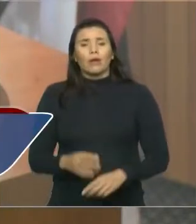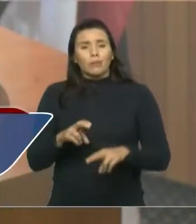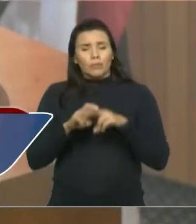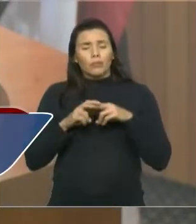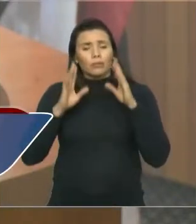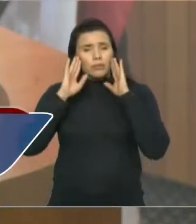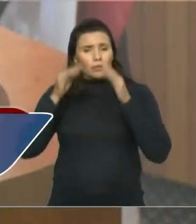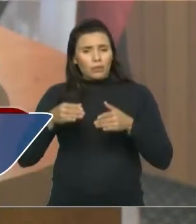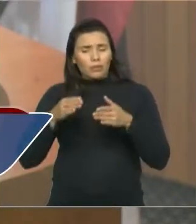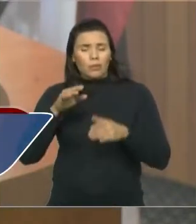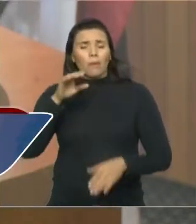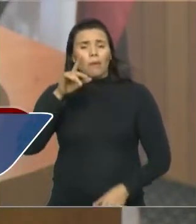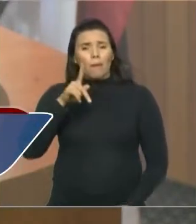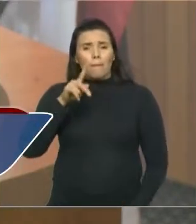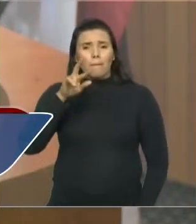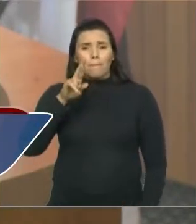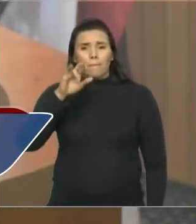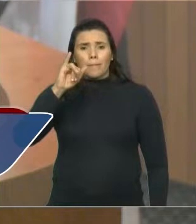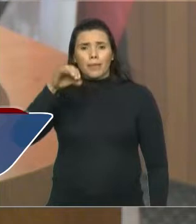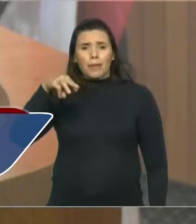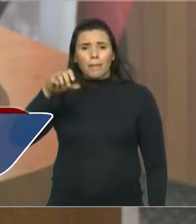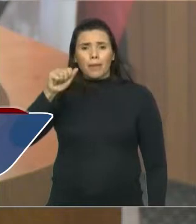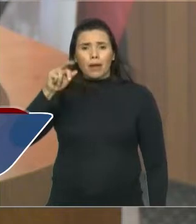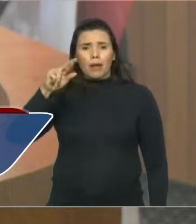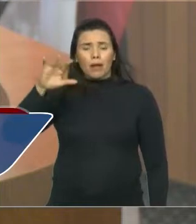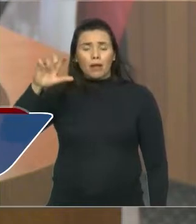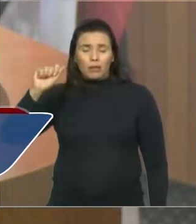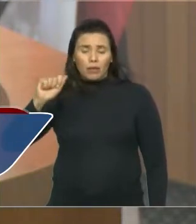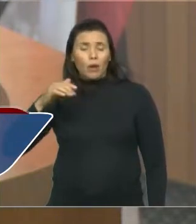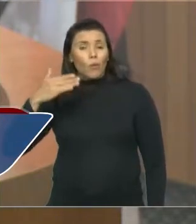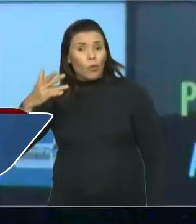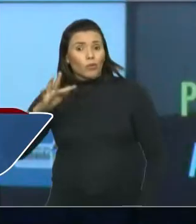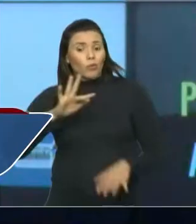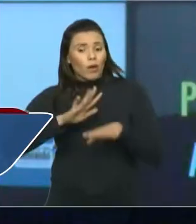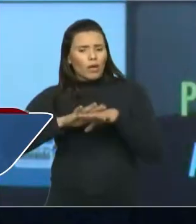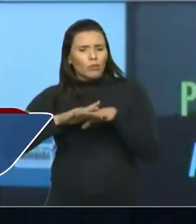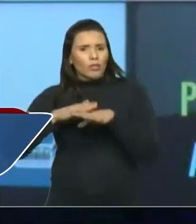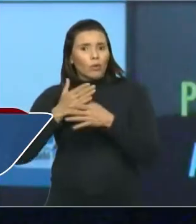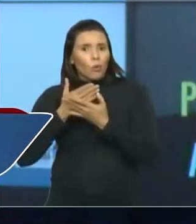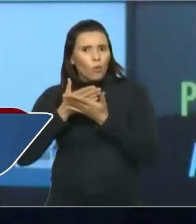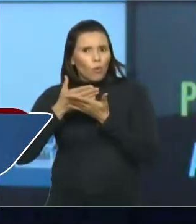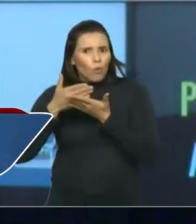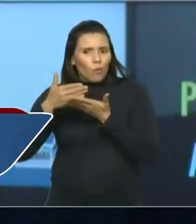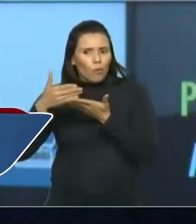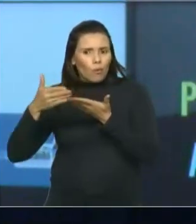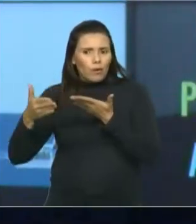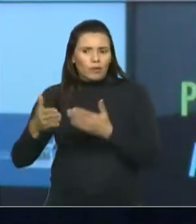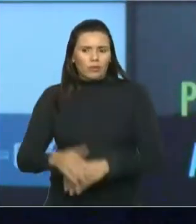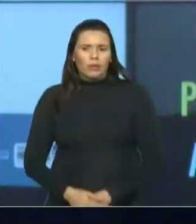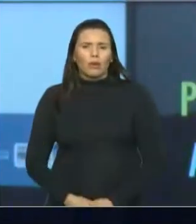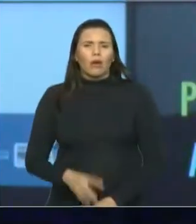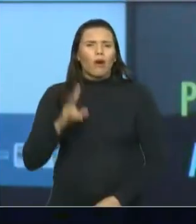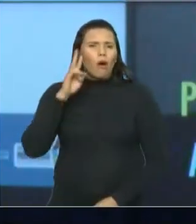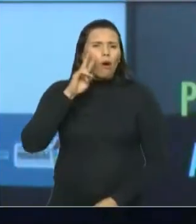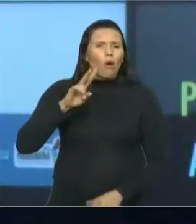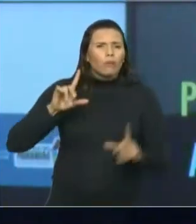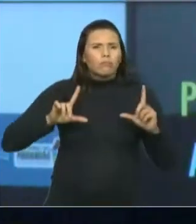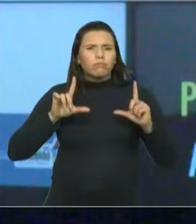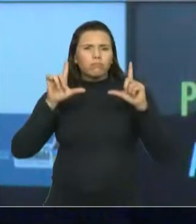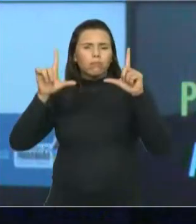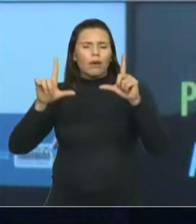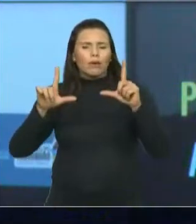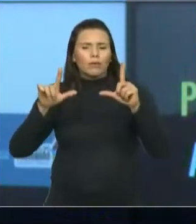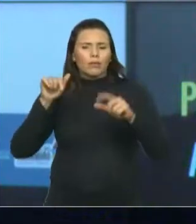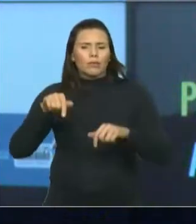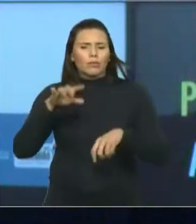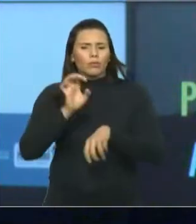Olha, presidente Otelino, deputado Glauber, deputado Rigo, a distribuição que a gente tem hoje no Estado do Maranhão de